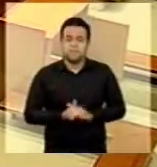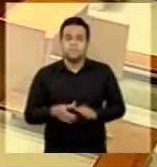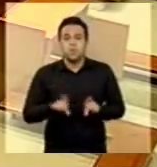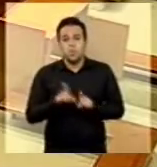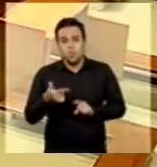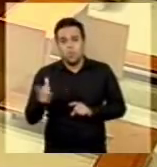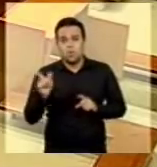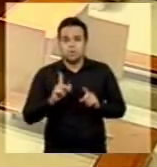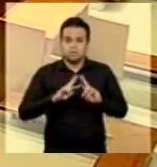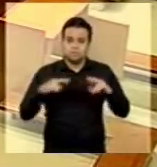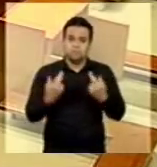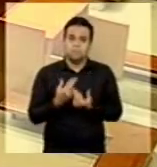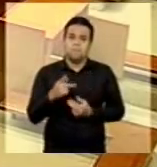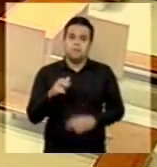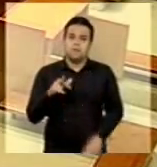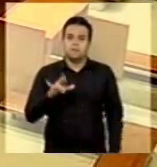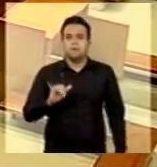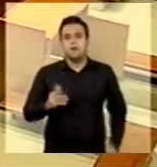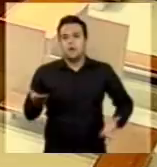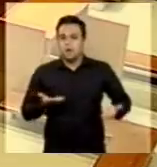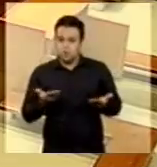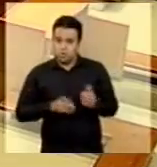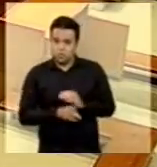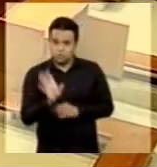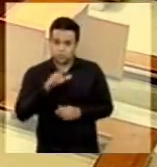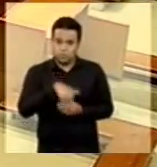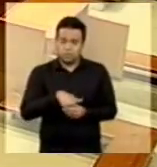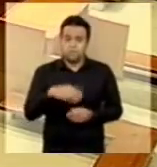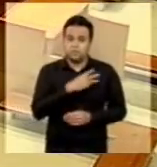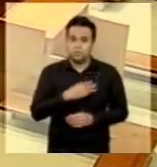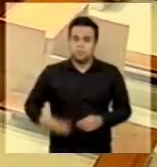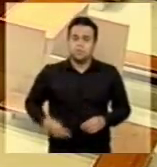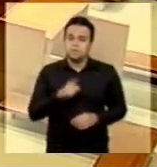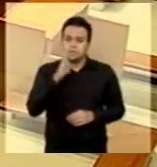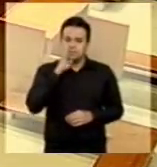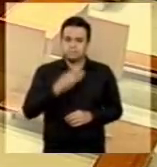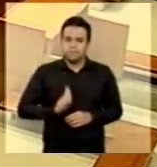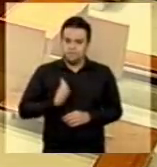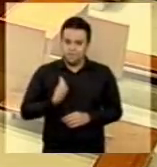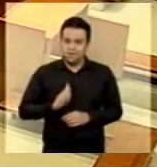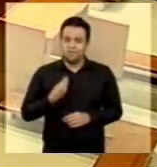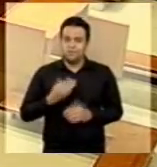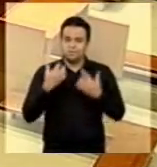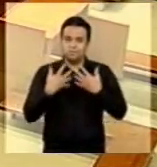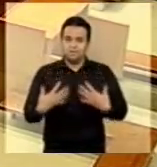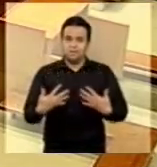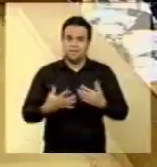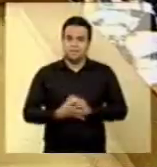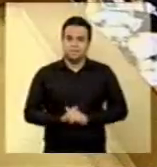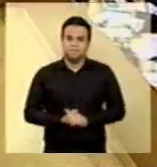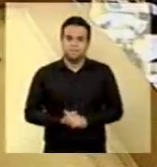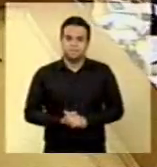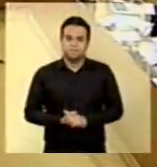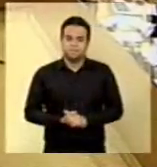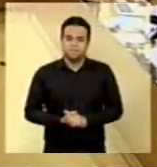plenária. E agora a continuidade da coleta dos votos dos ministros. E que você acompanha ao vivo, como sempre, direto do plenário.